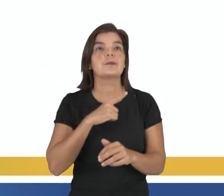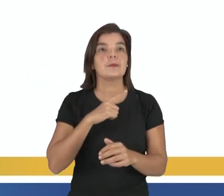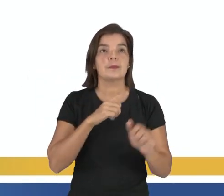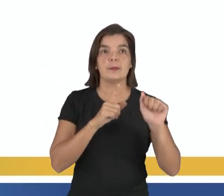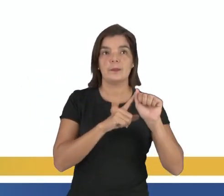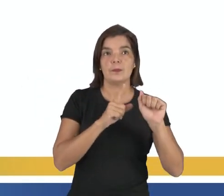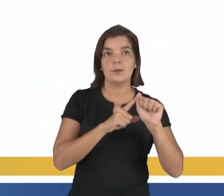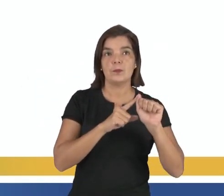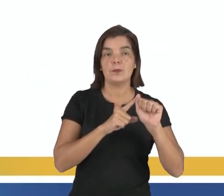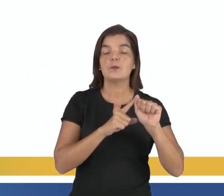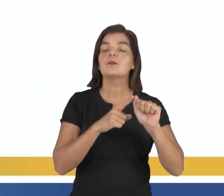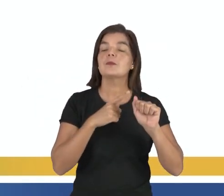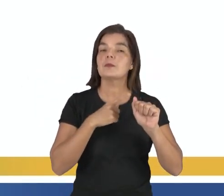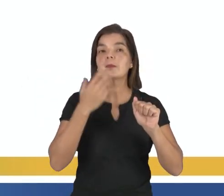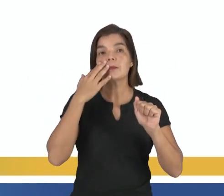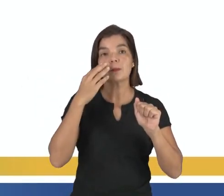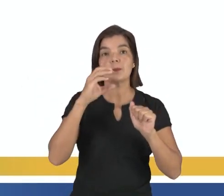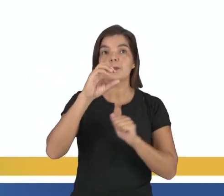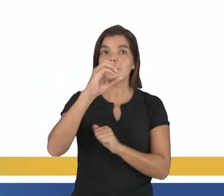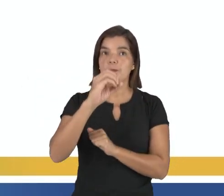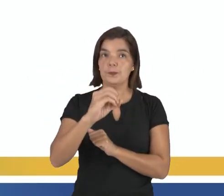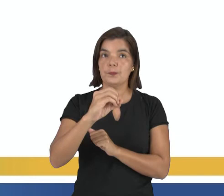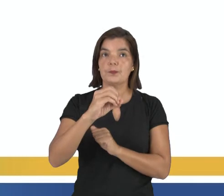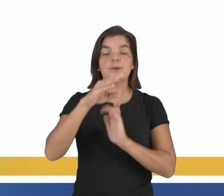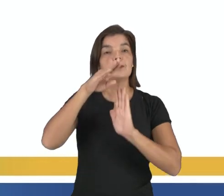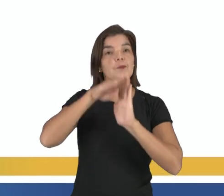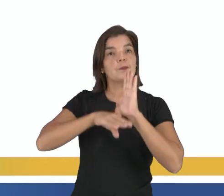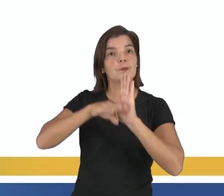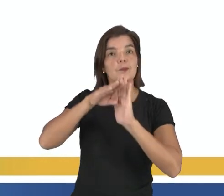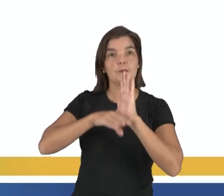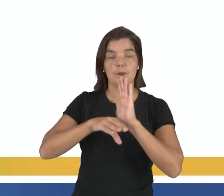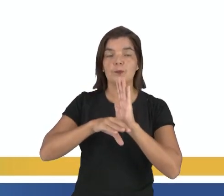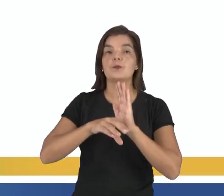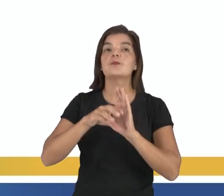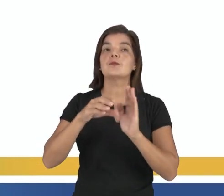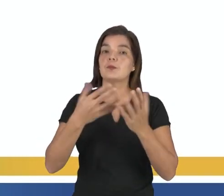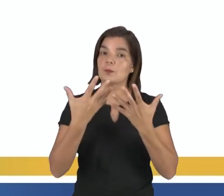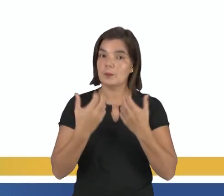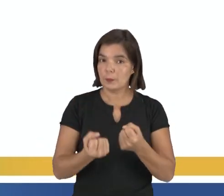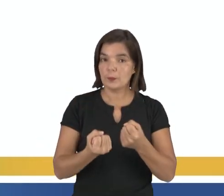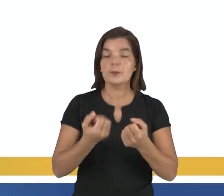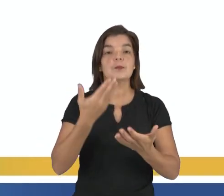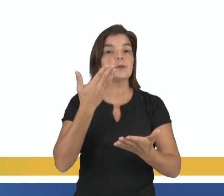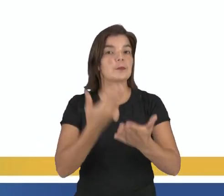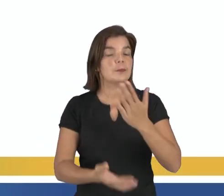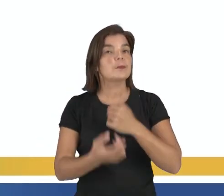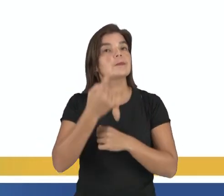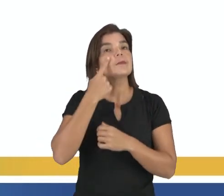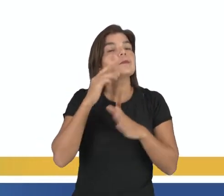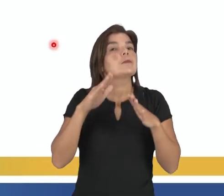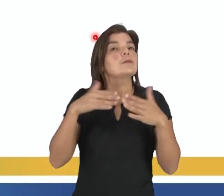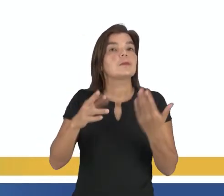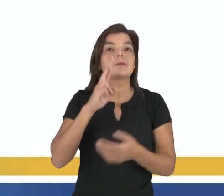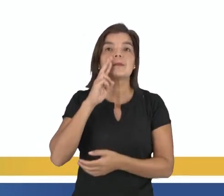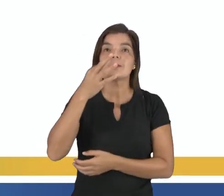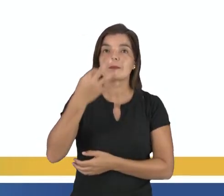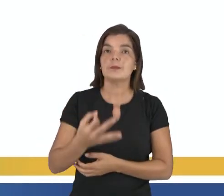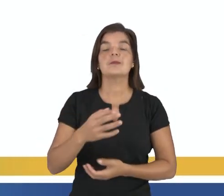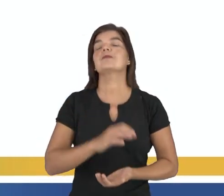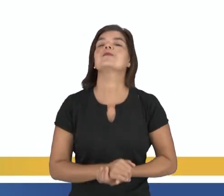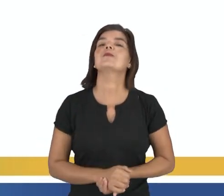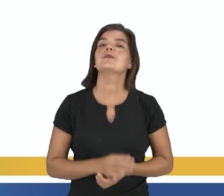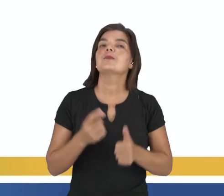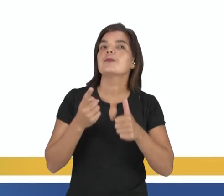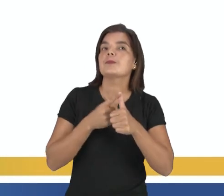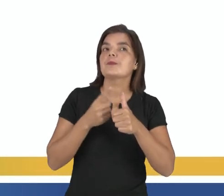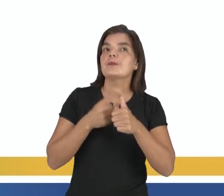na letra A. Ele fala sobre a redução e sobre o agente oxidante. Então, a gente precisa identificar qual é a opção correta. Primeira coisa que